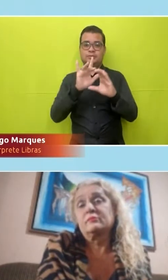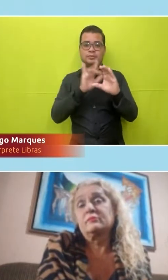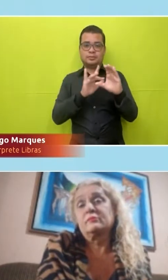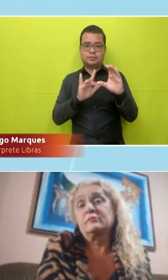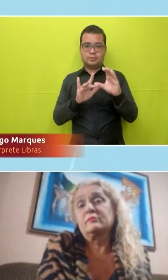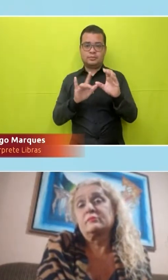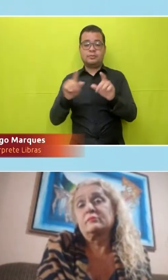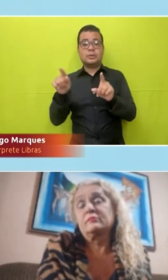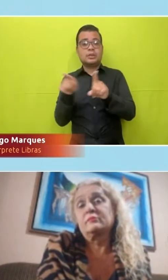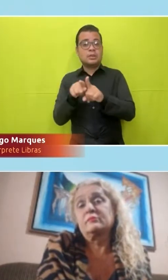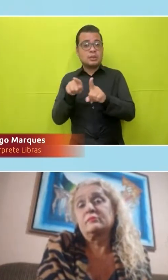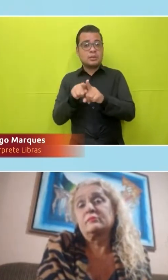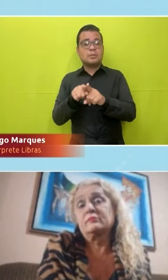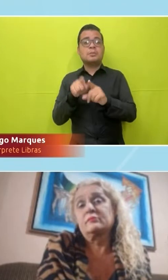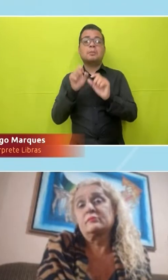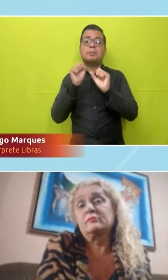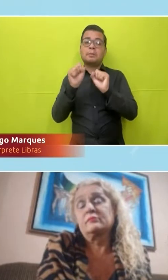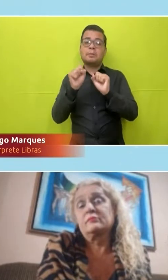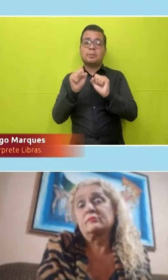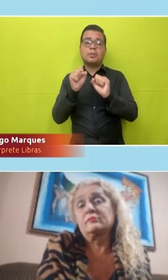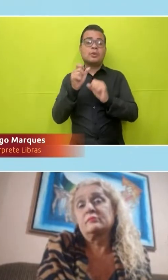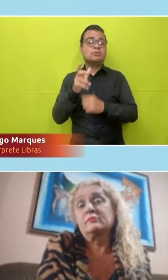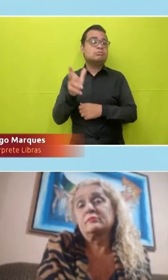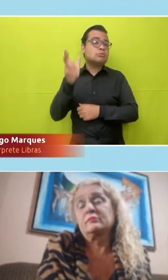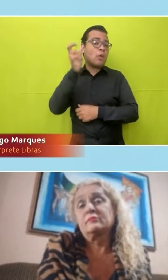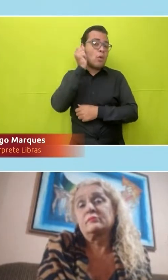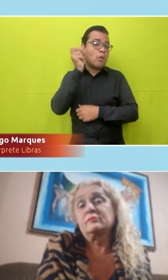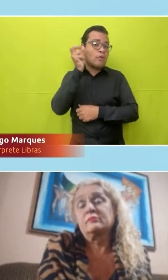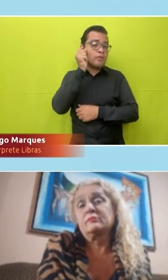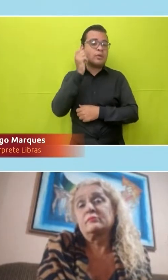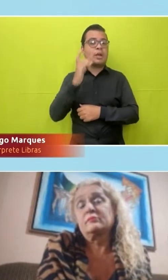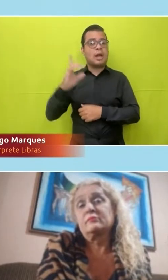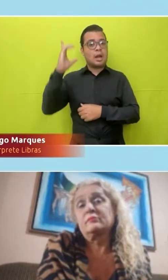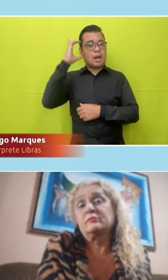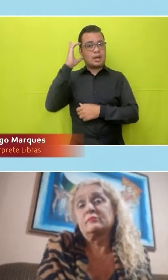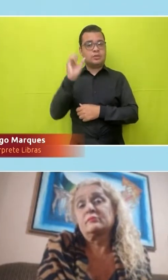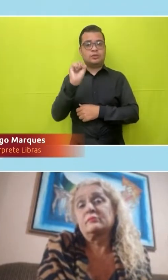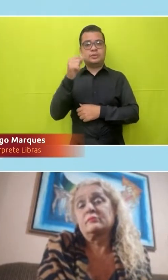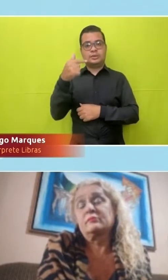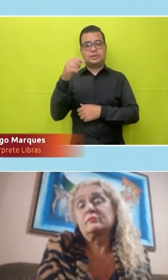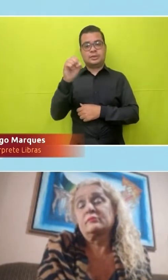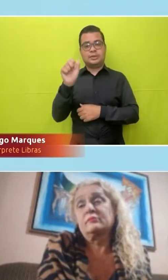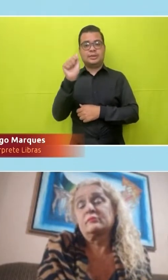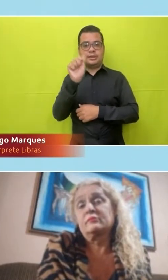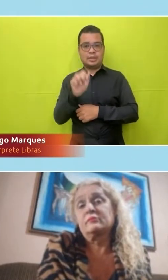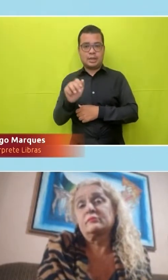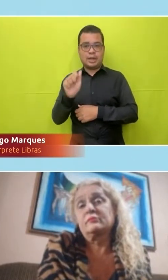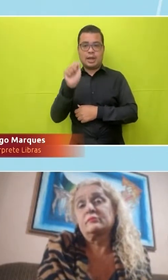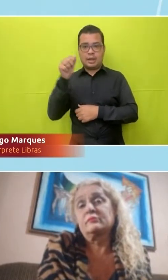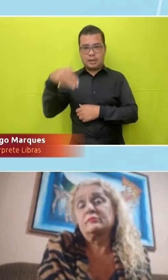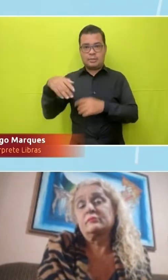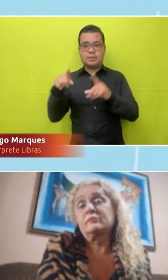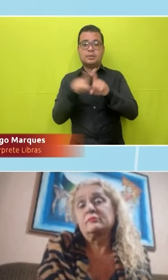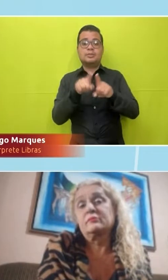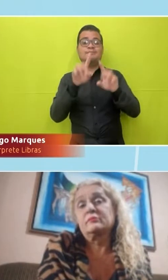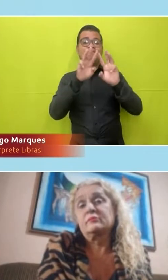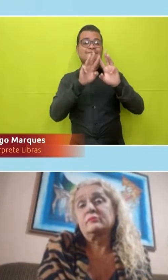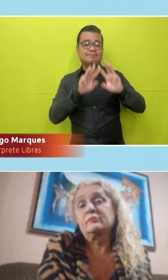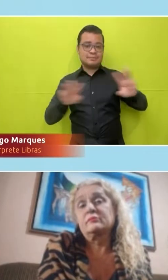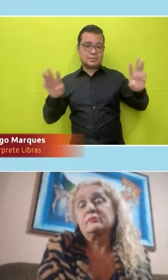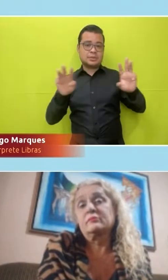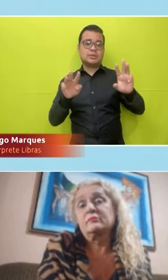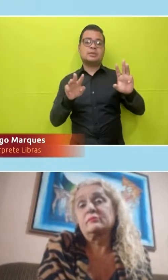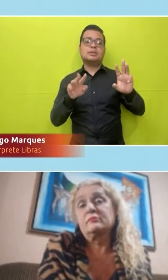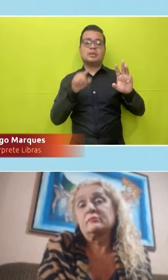você pode acompanhar o nosso programa pela rádio, nos 870 AM, no site da rádio e no aplicativo